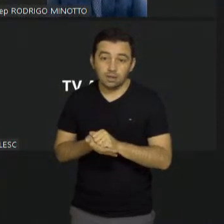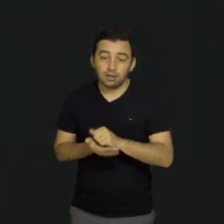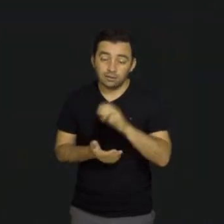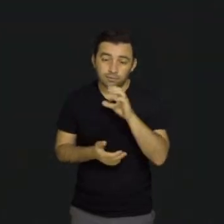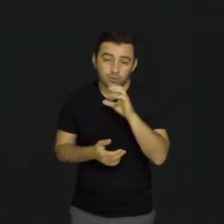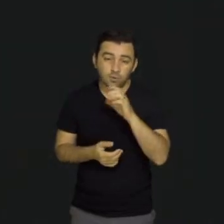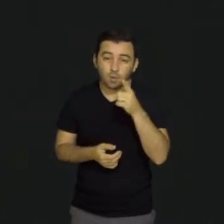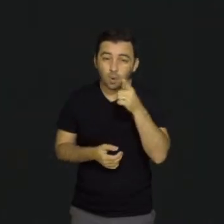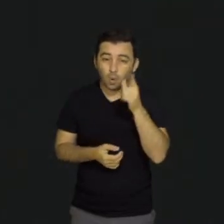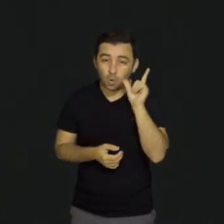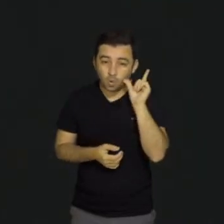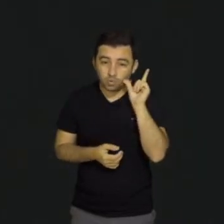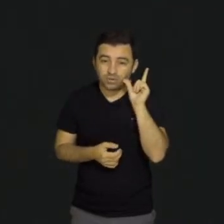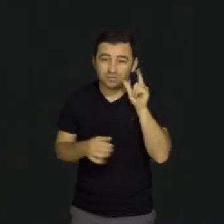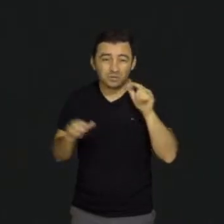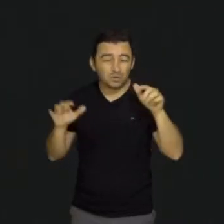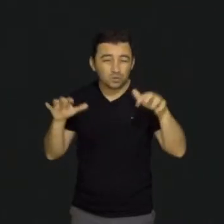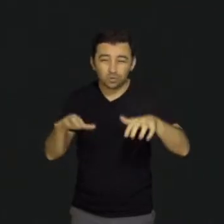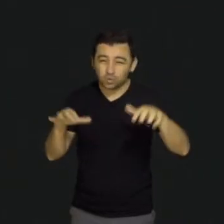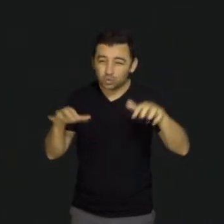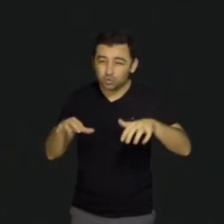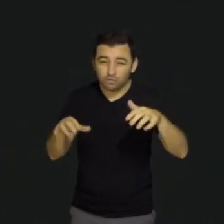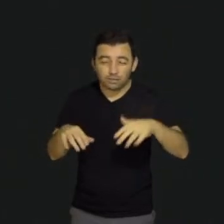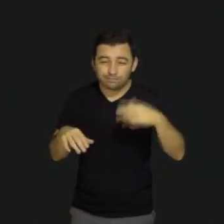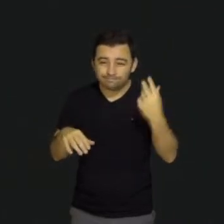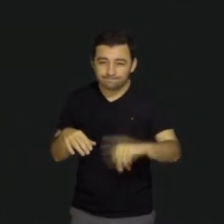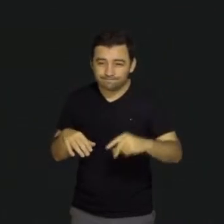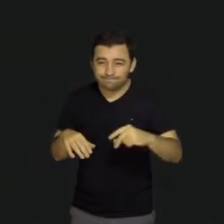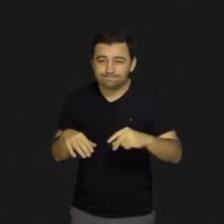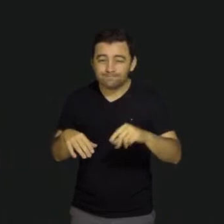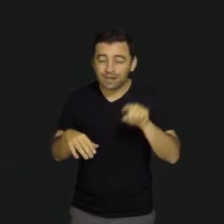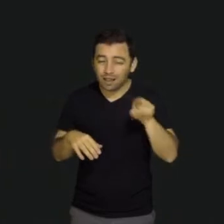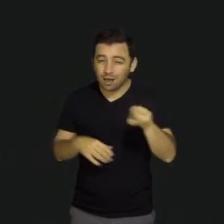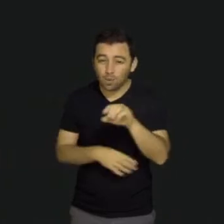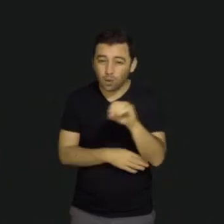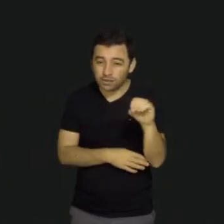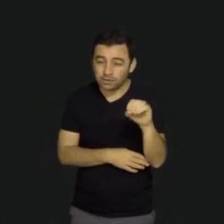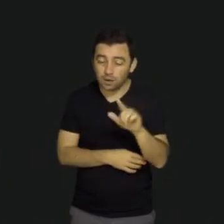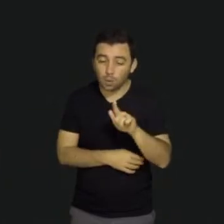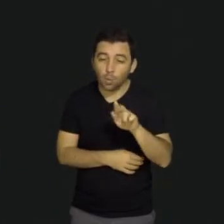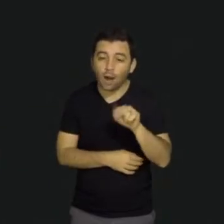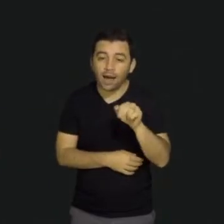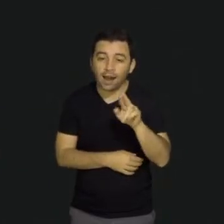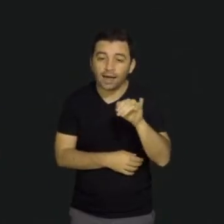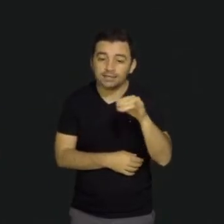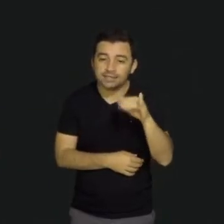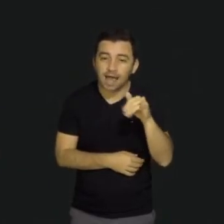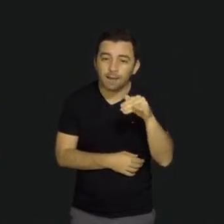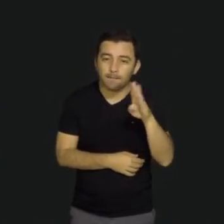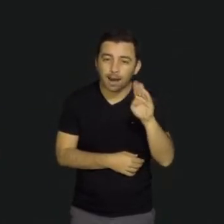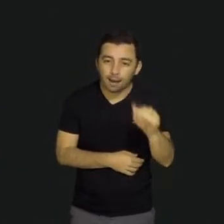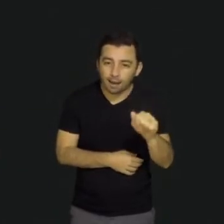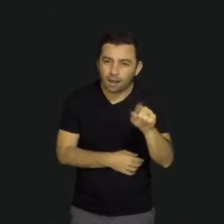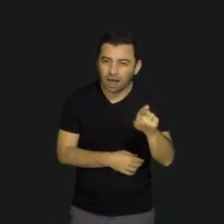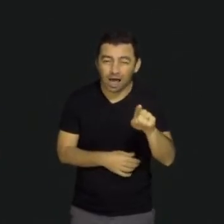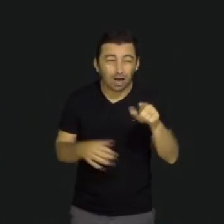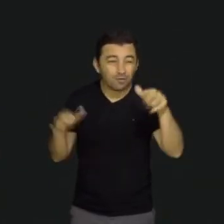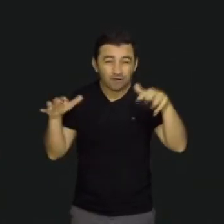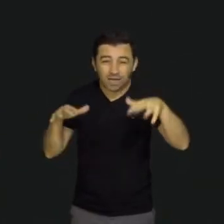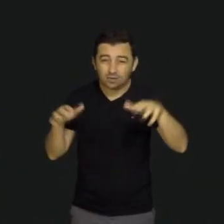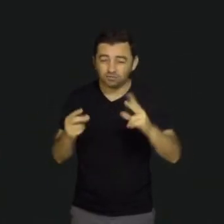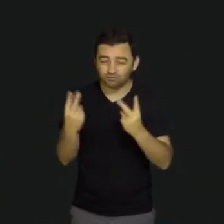ontem a chuva mais uma vez castigou o extremo oeste, que Guaraciaba foi um município atingido pela chuva e pelo vento,